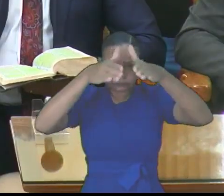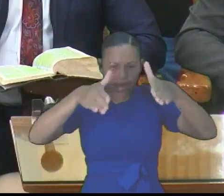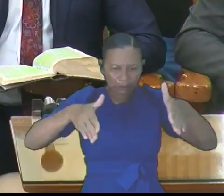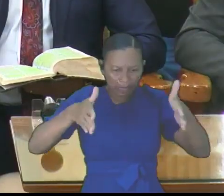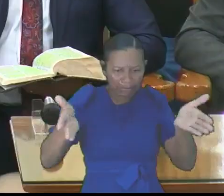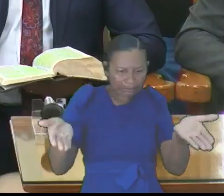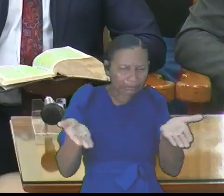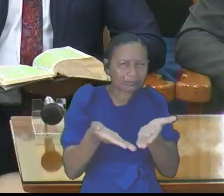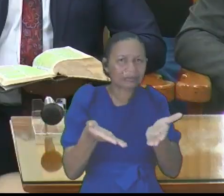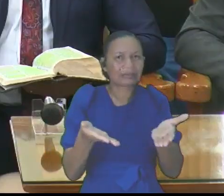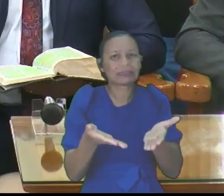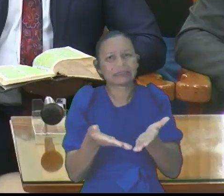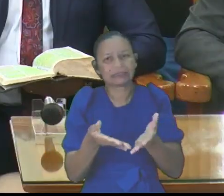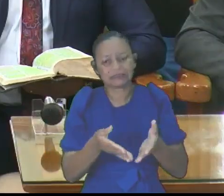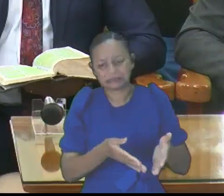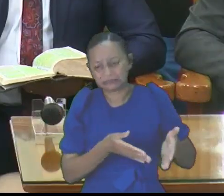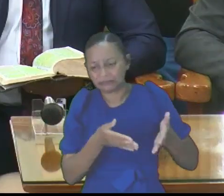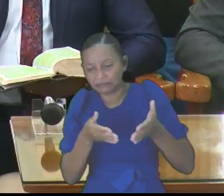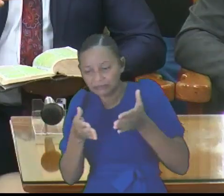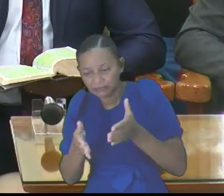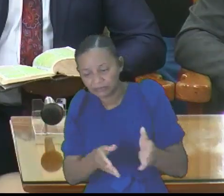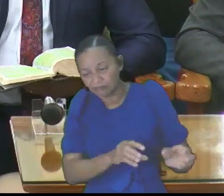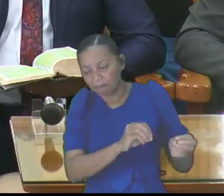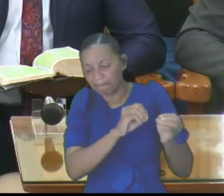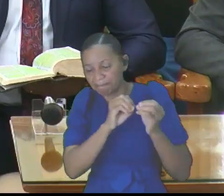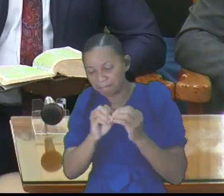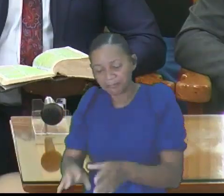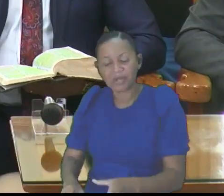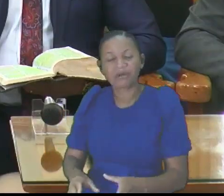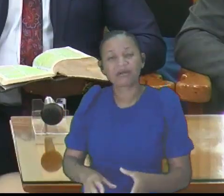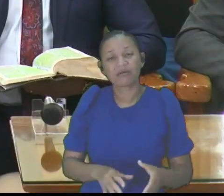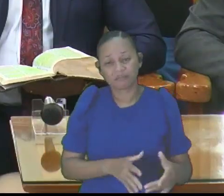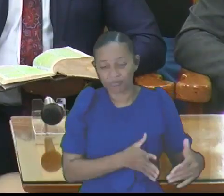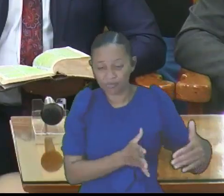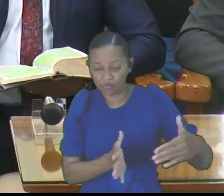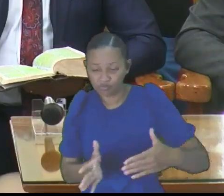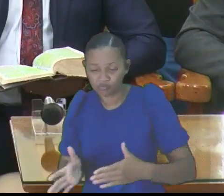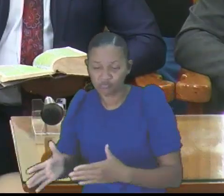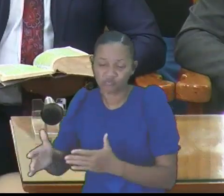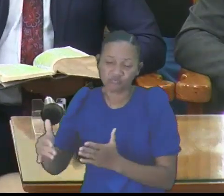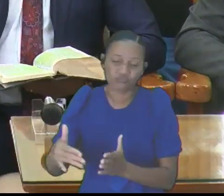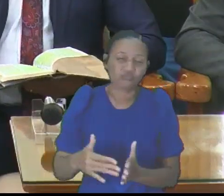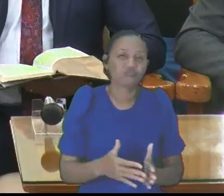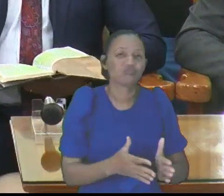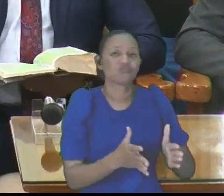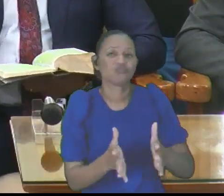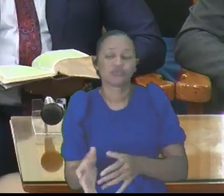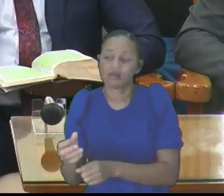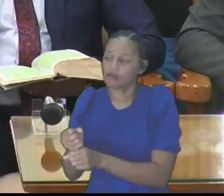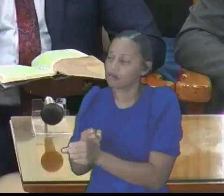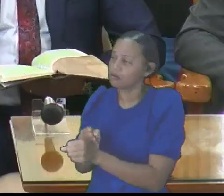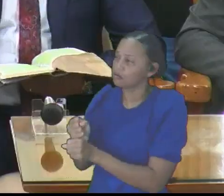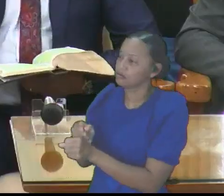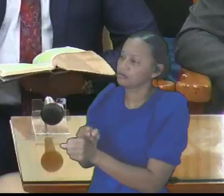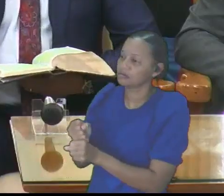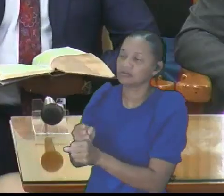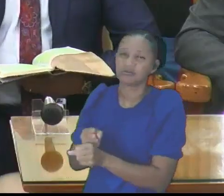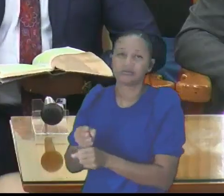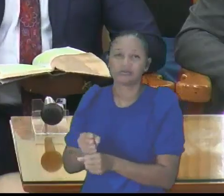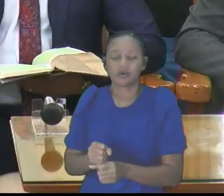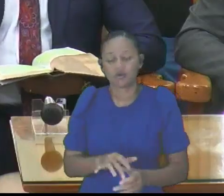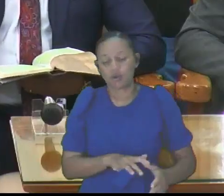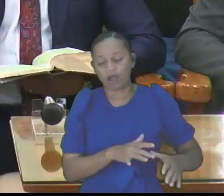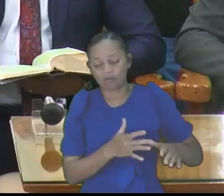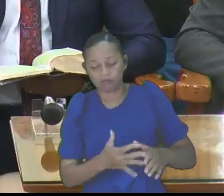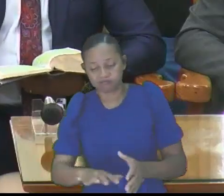que estavam no rio, ou foram arrastadas para o rio, e ao longo de milênios, através do